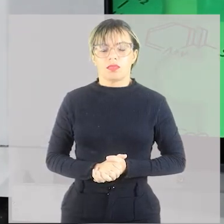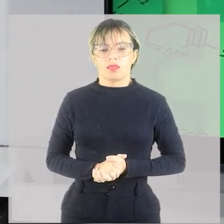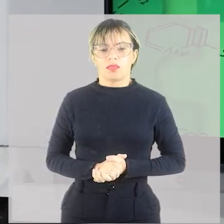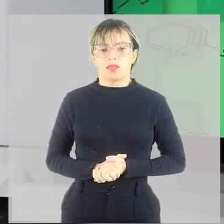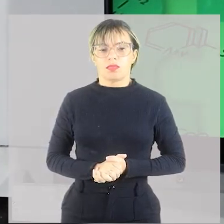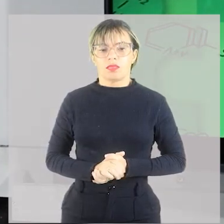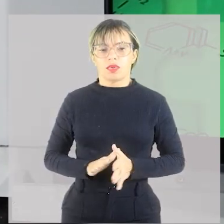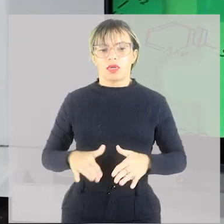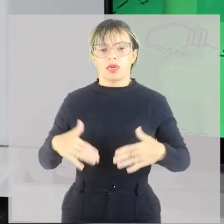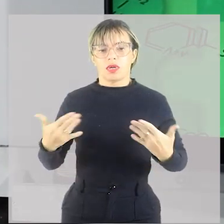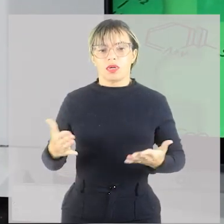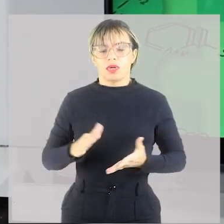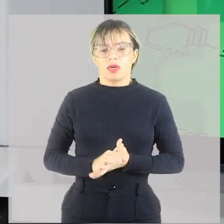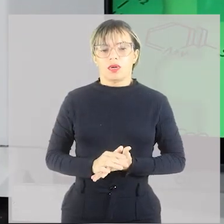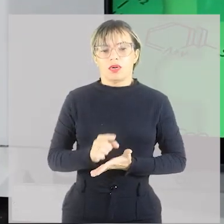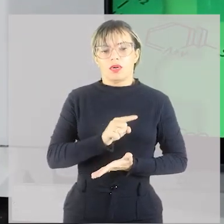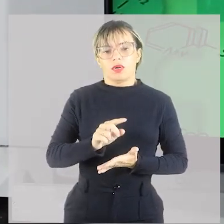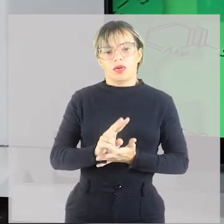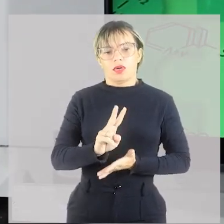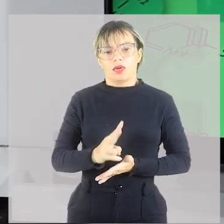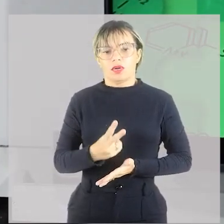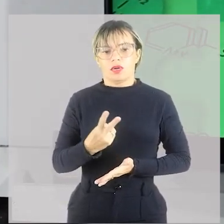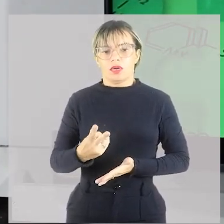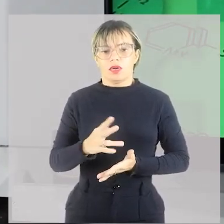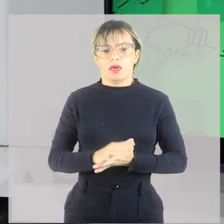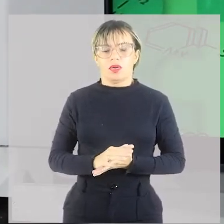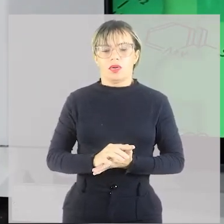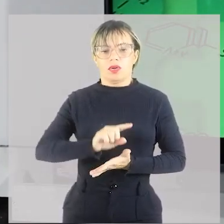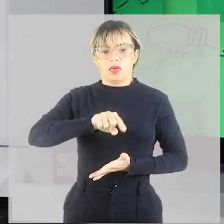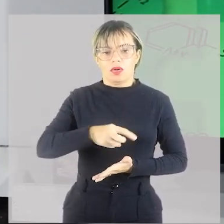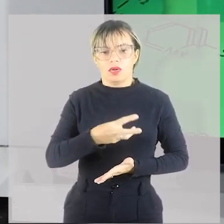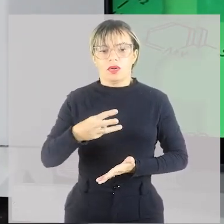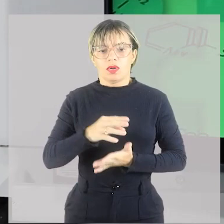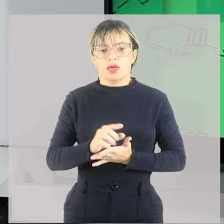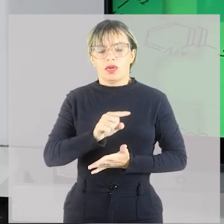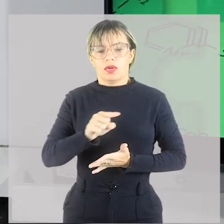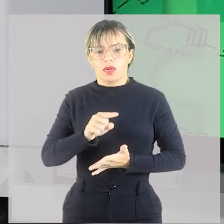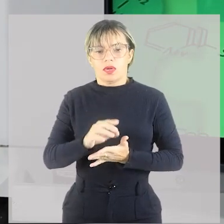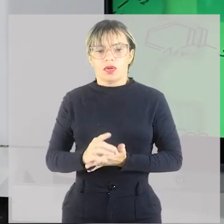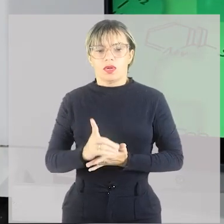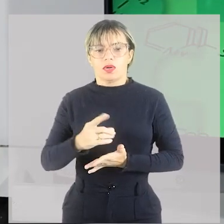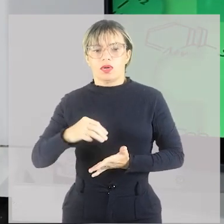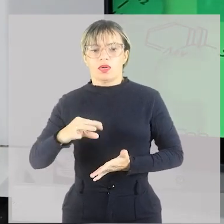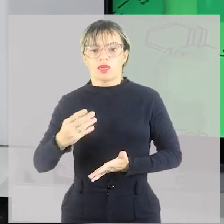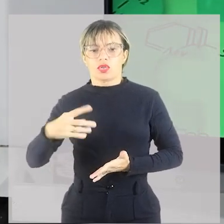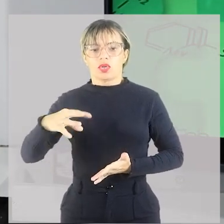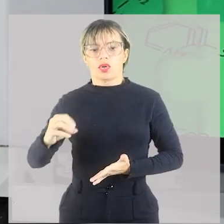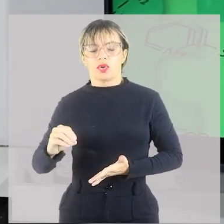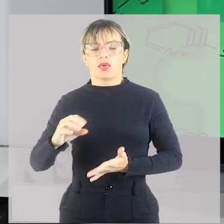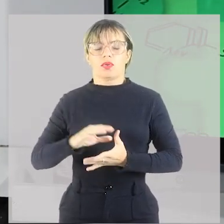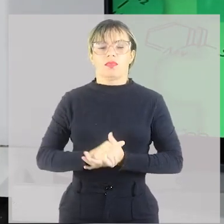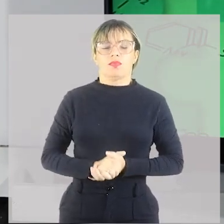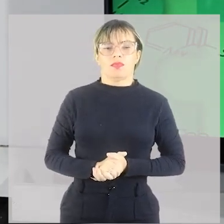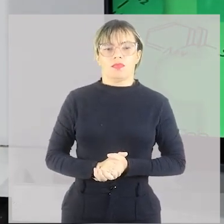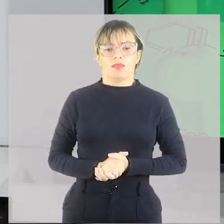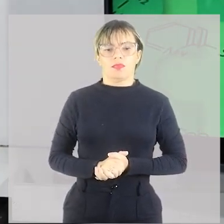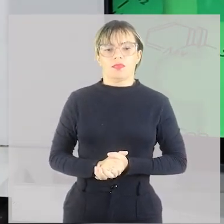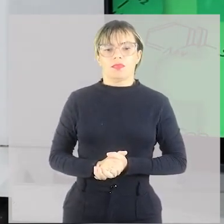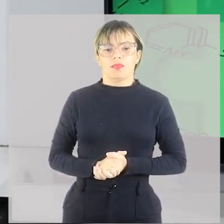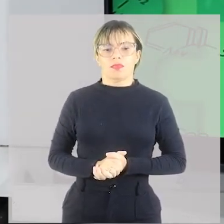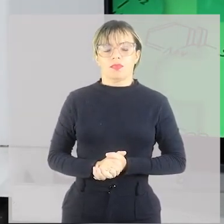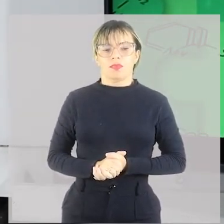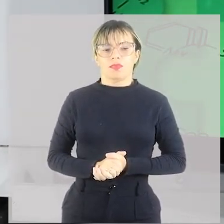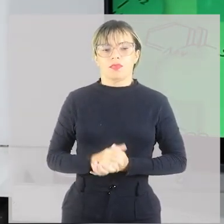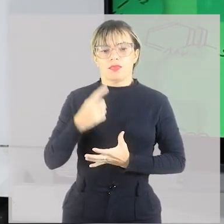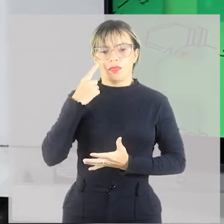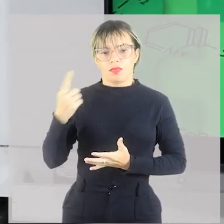Ah, mas no carbono, ó, cis, no 2 e no 3 eu tenho um cloro. Aí eu tenho que dizer dicloro.